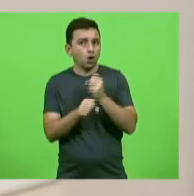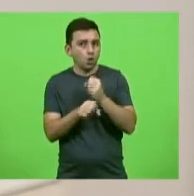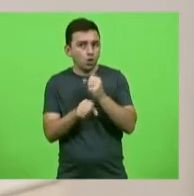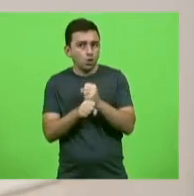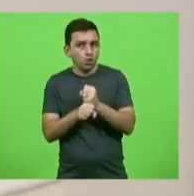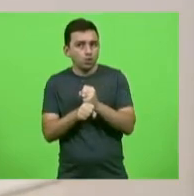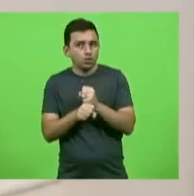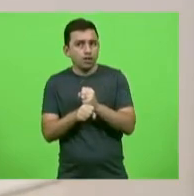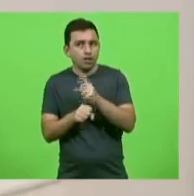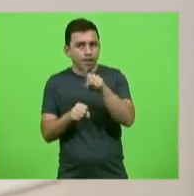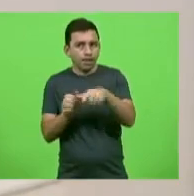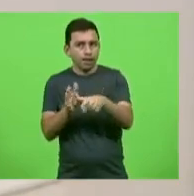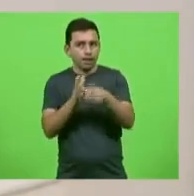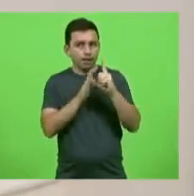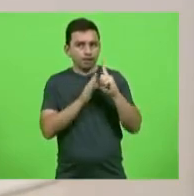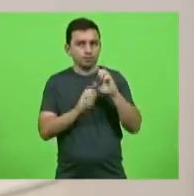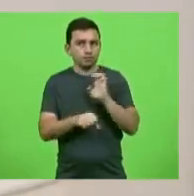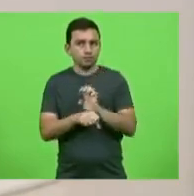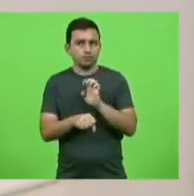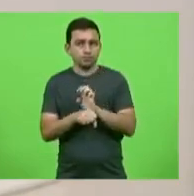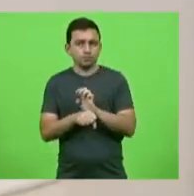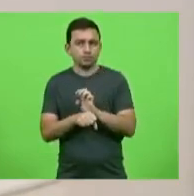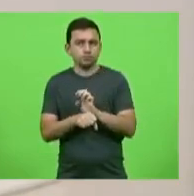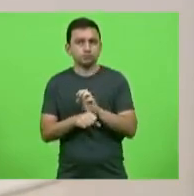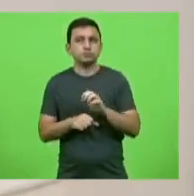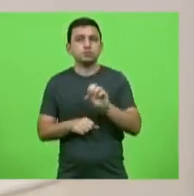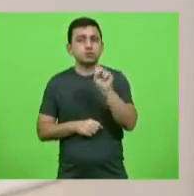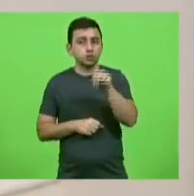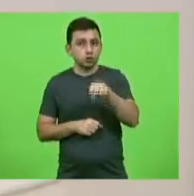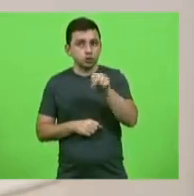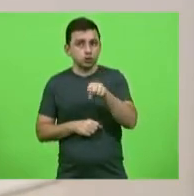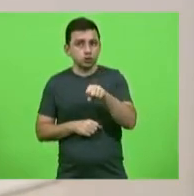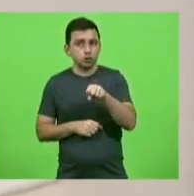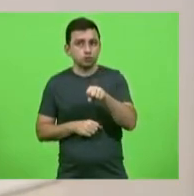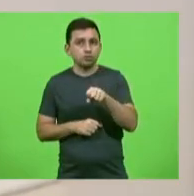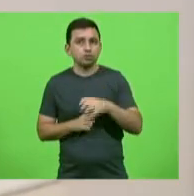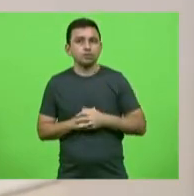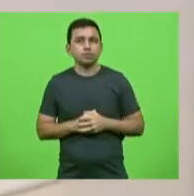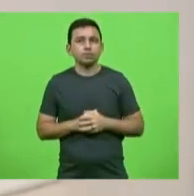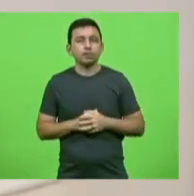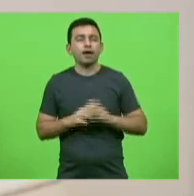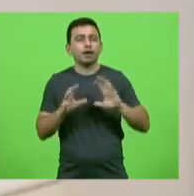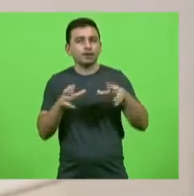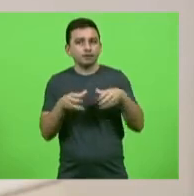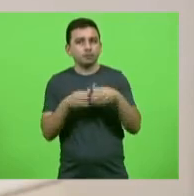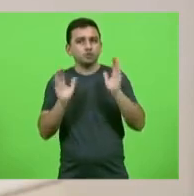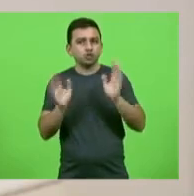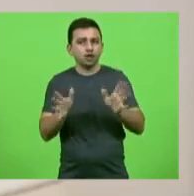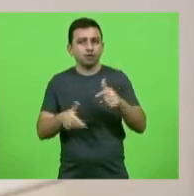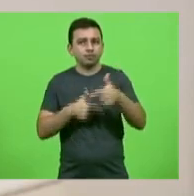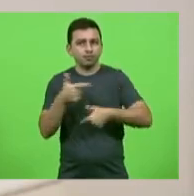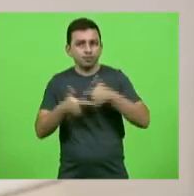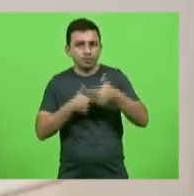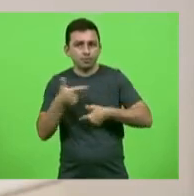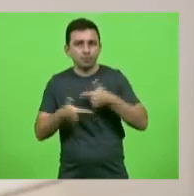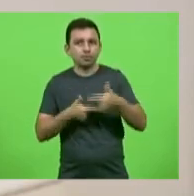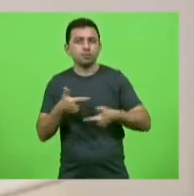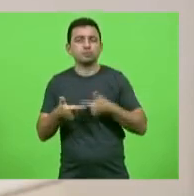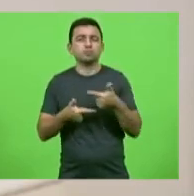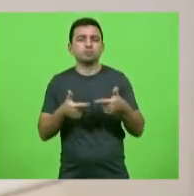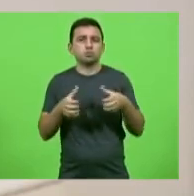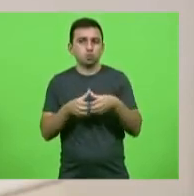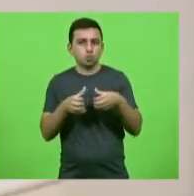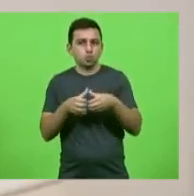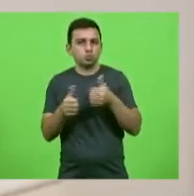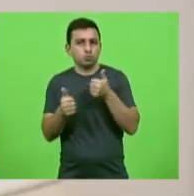Estado anteriormente? Foi formalizado pelo Estado. Anteriormente já, a equipe já estava trabalhando, a equipe do Tribunal de Contas já estava